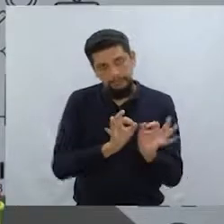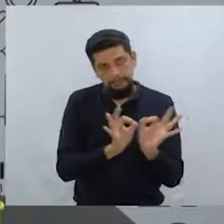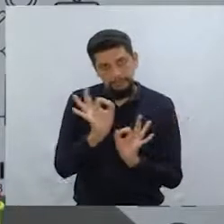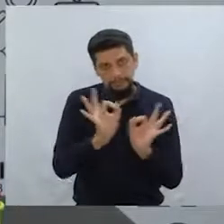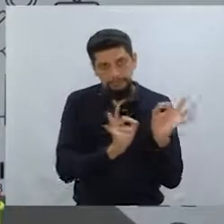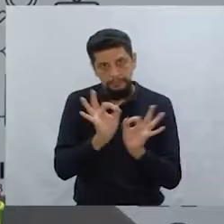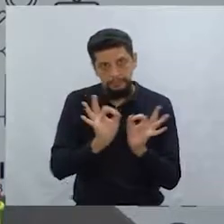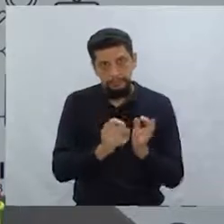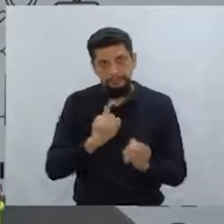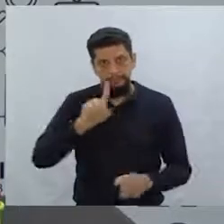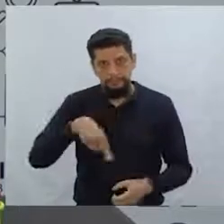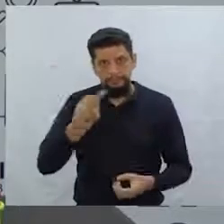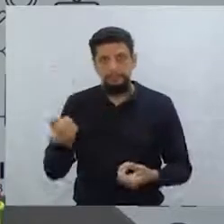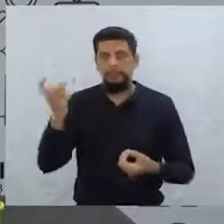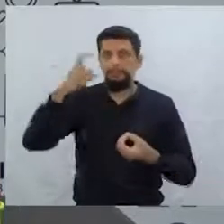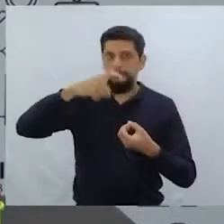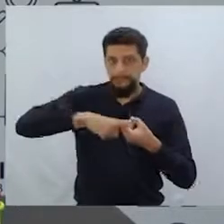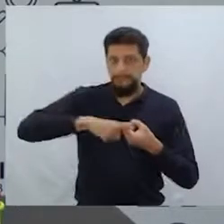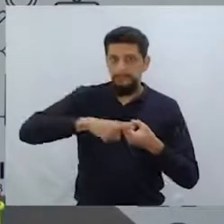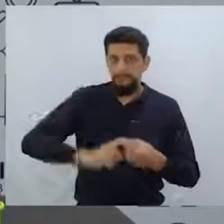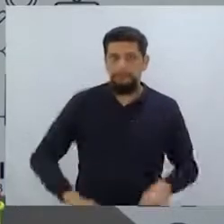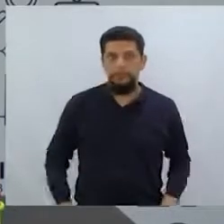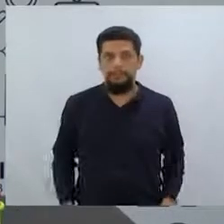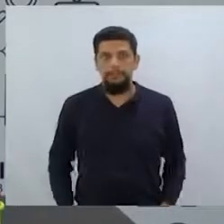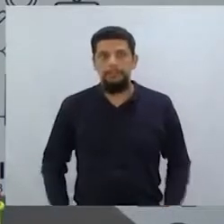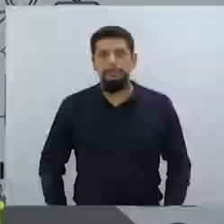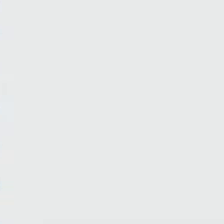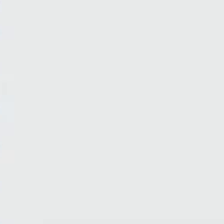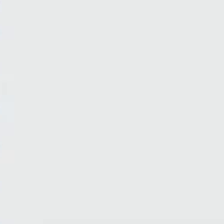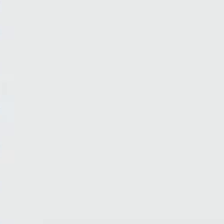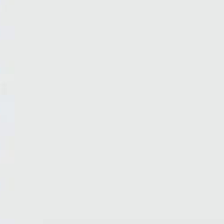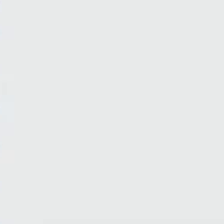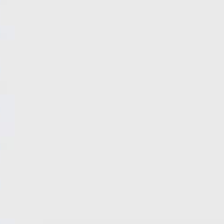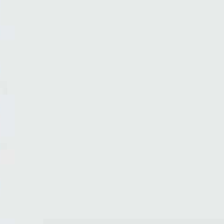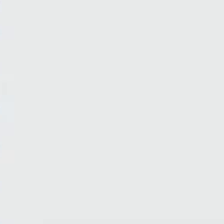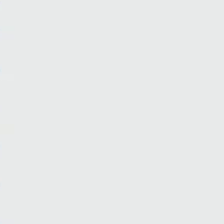se organizarem e daqui a pouco nós voltamos.